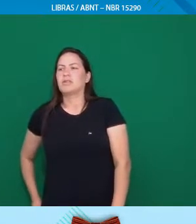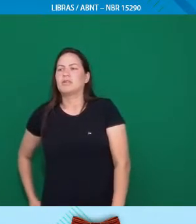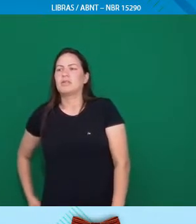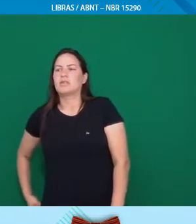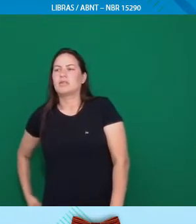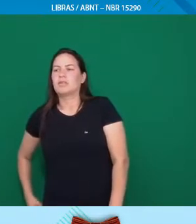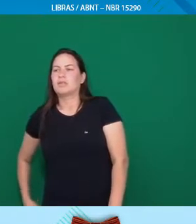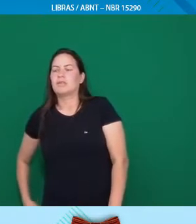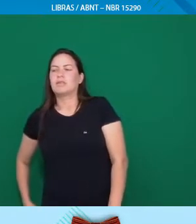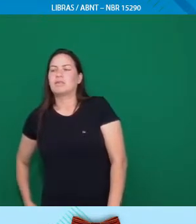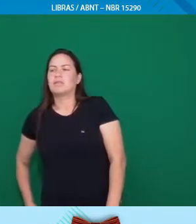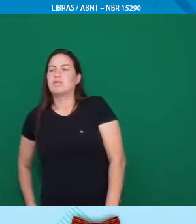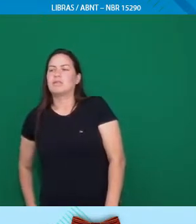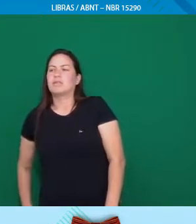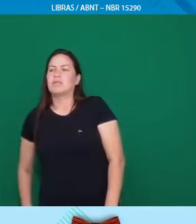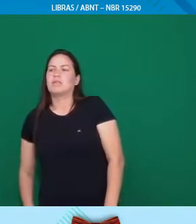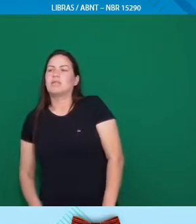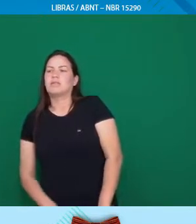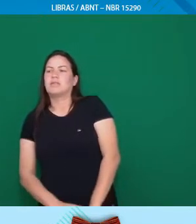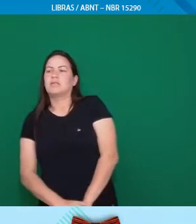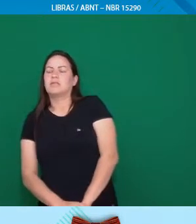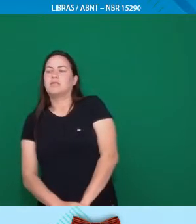E aí